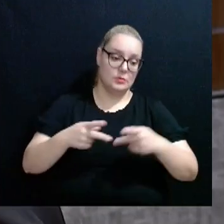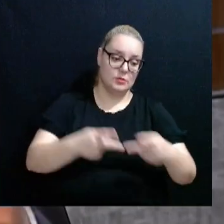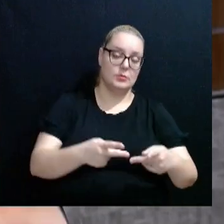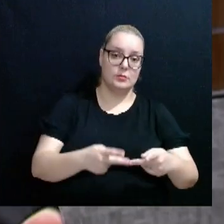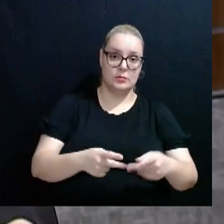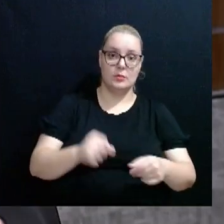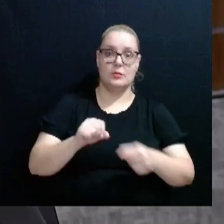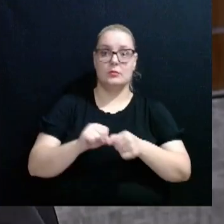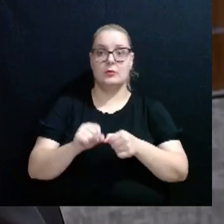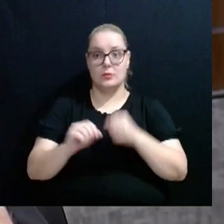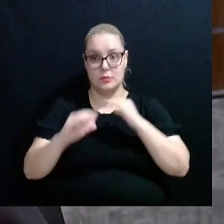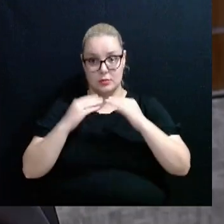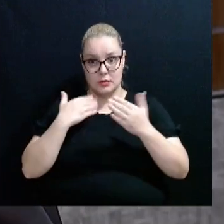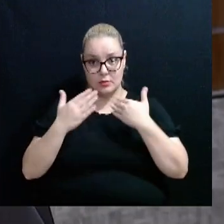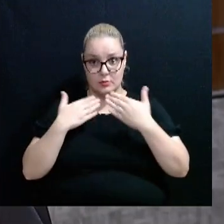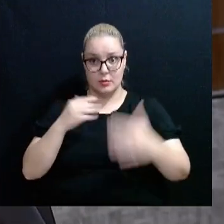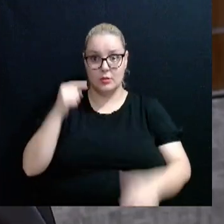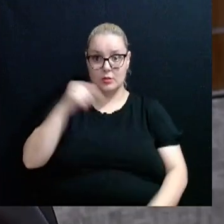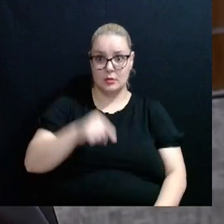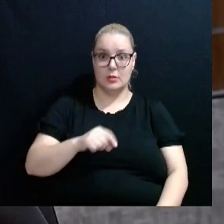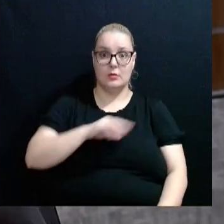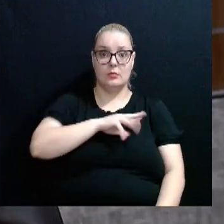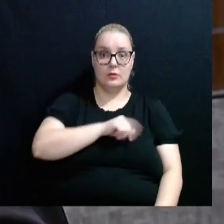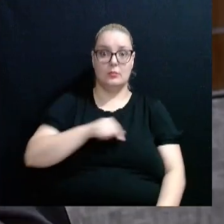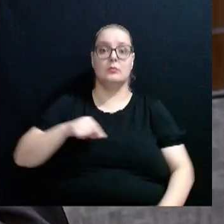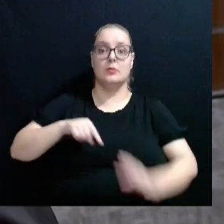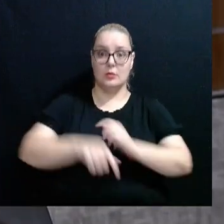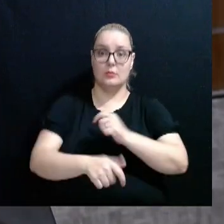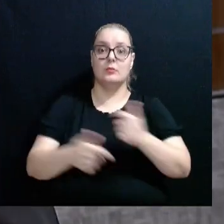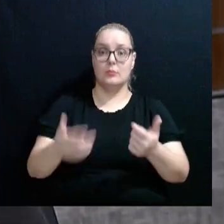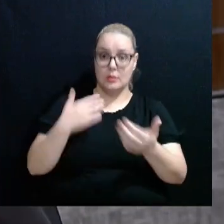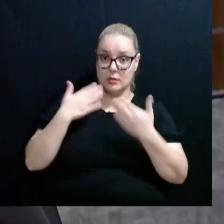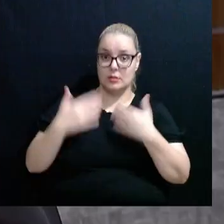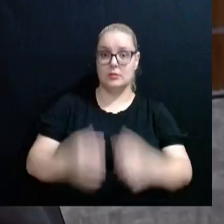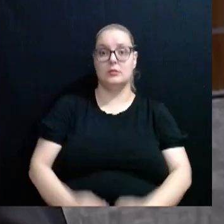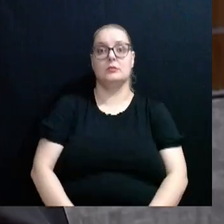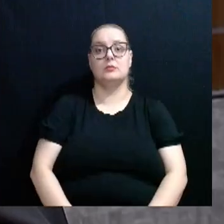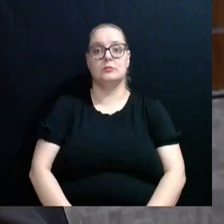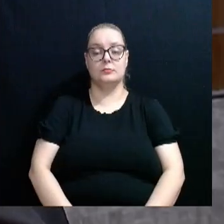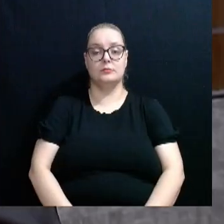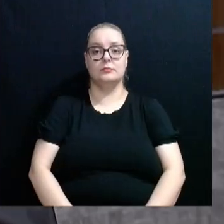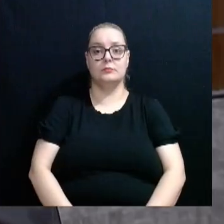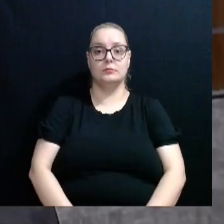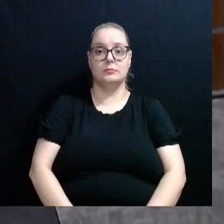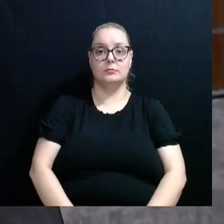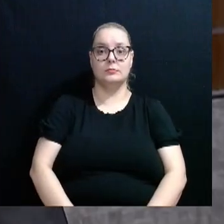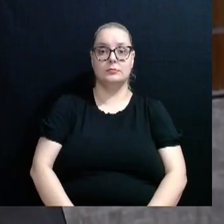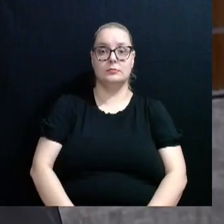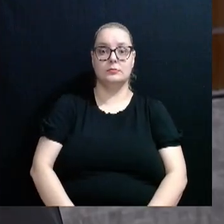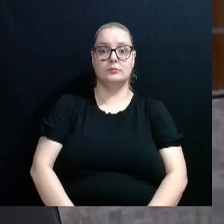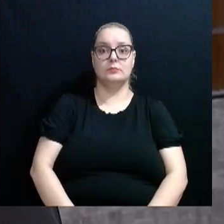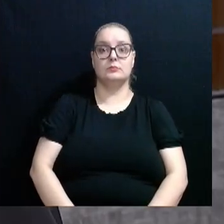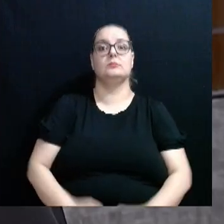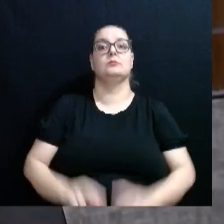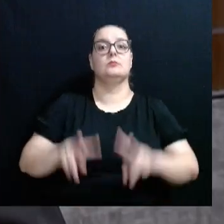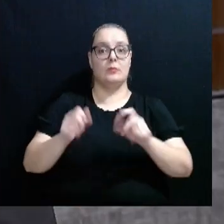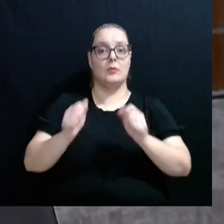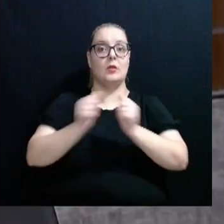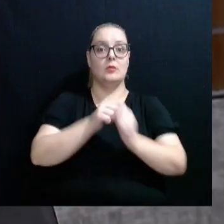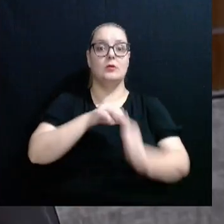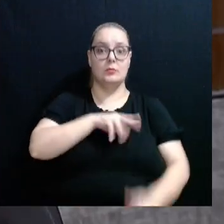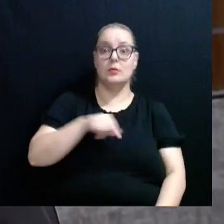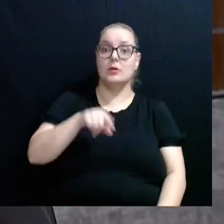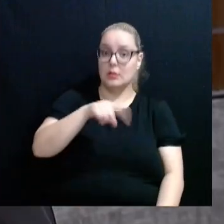conversa lá com o SAMU, está bem avançado já esse assunto com o SAMU. Eles gostaram